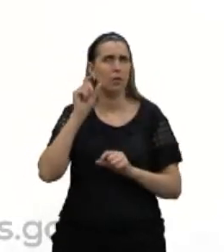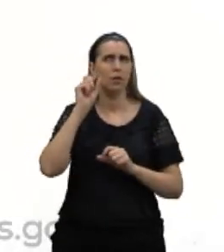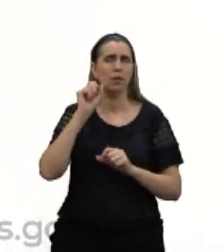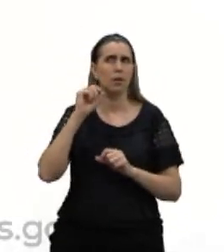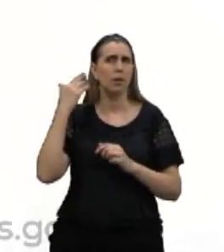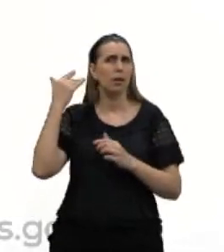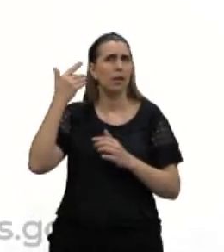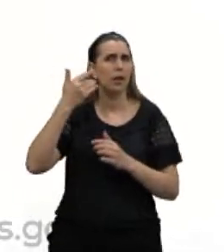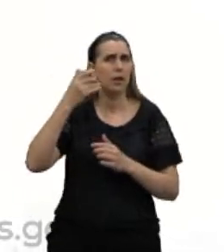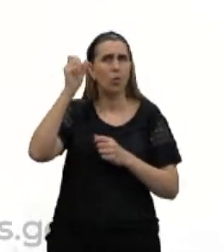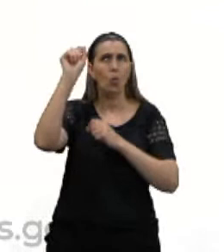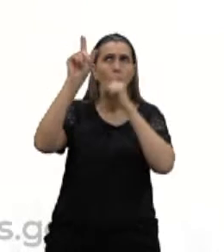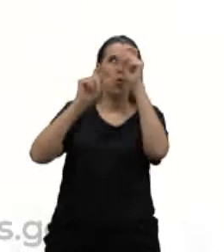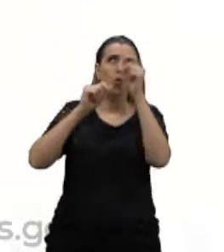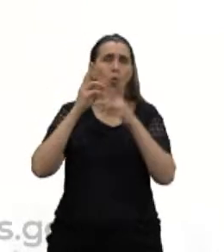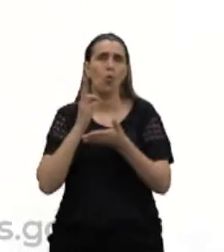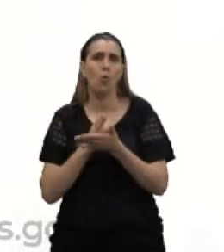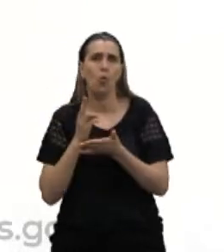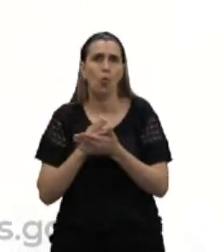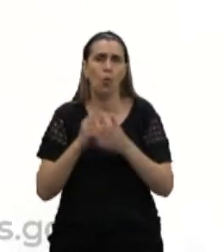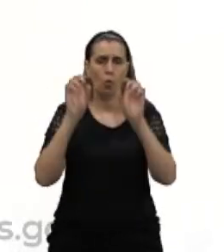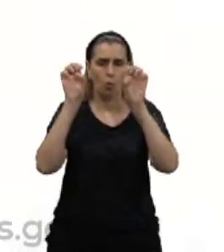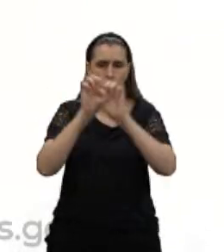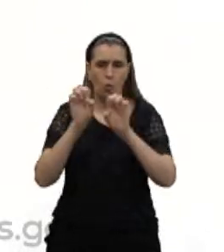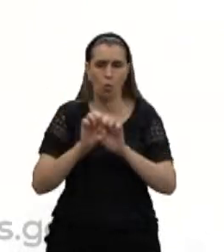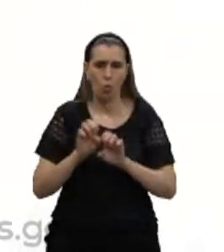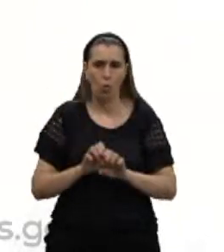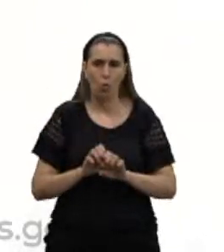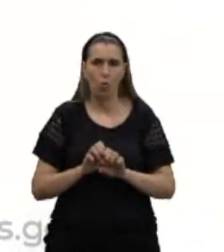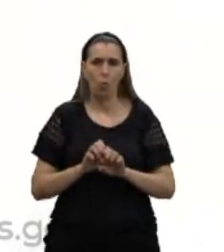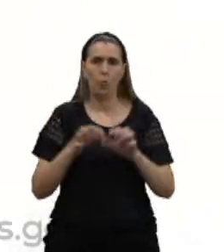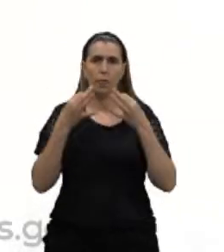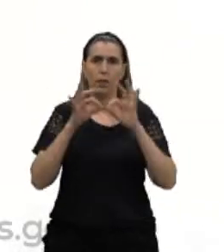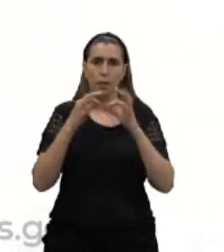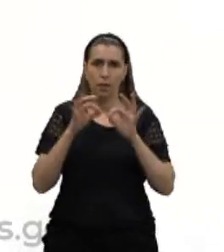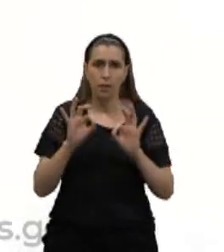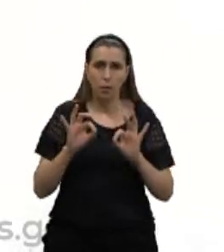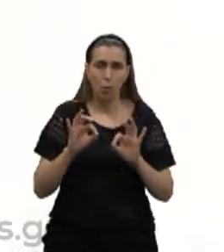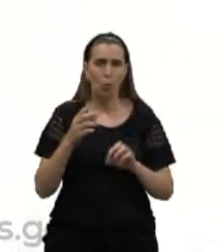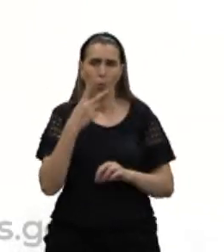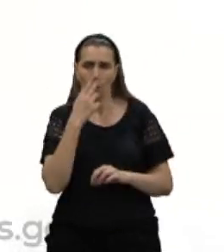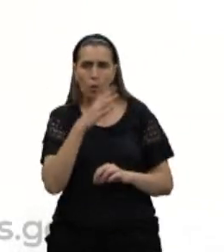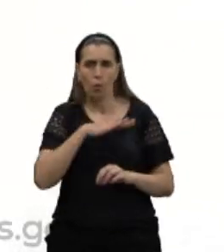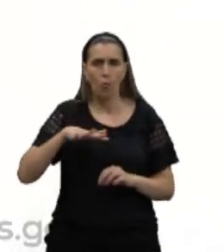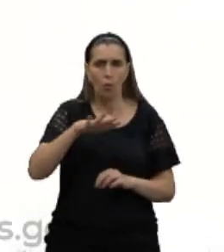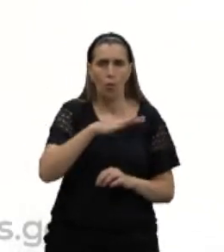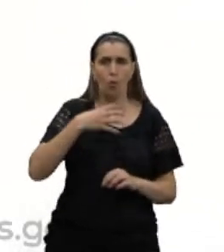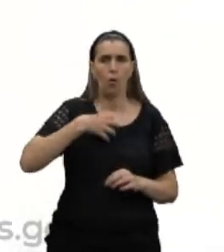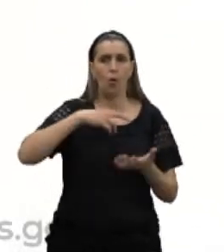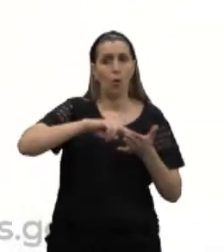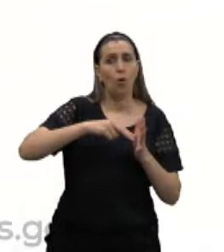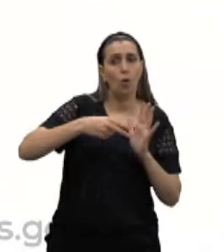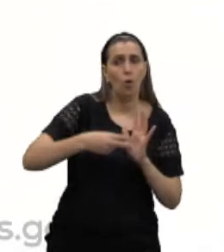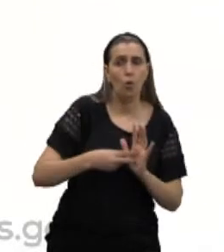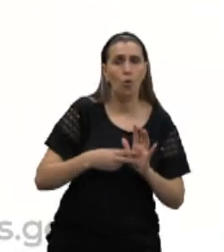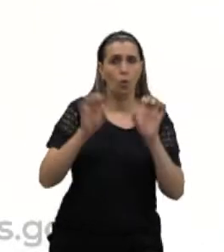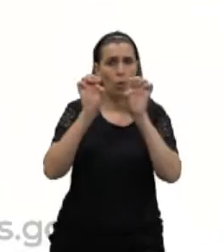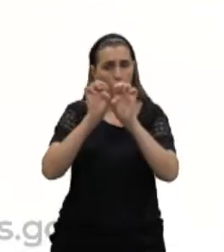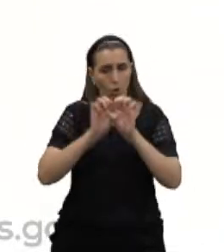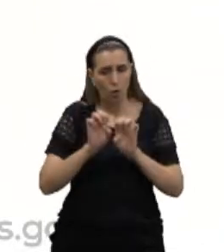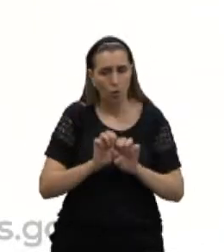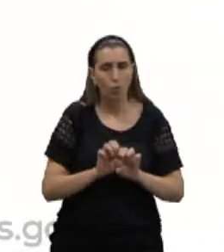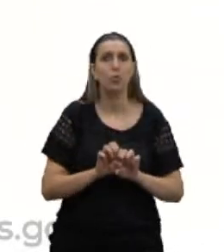essa, manter a estrutura sintática, manter o mesmo campo semântico como uma